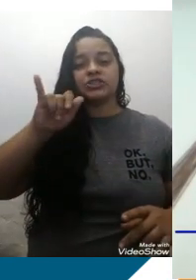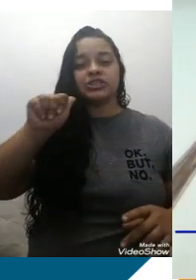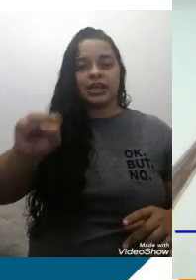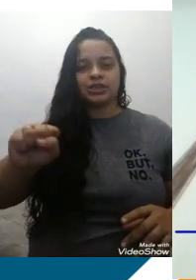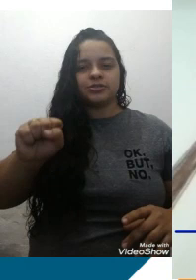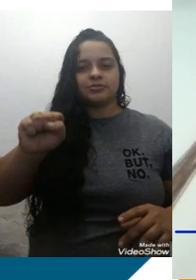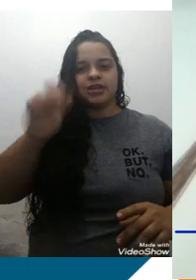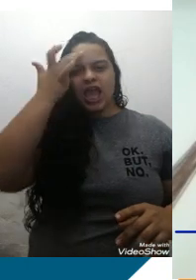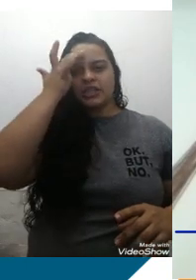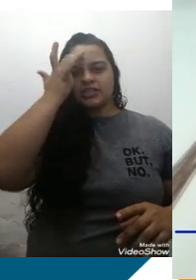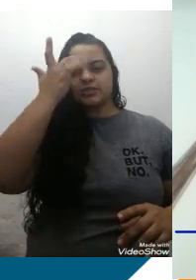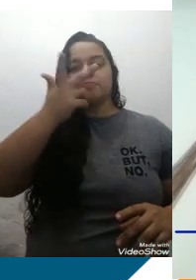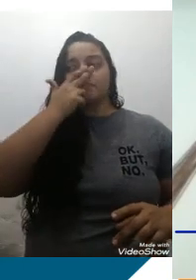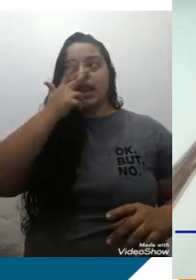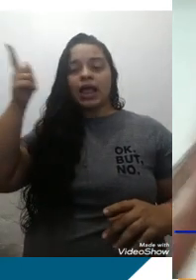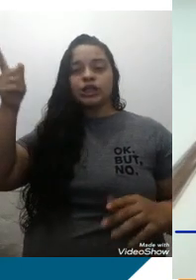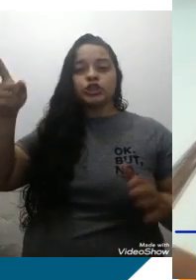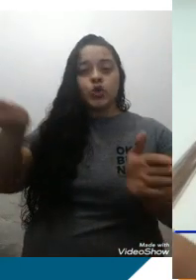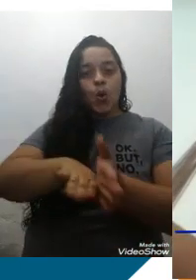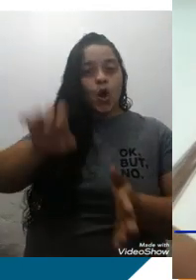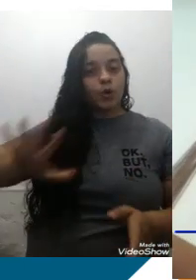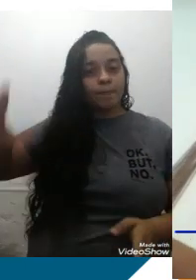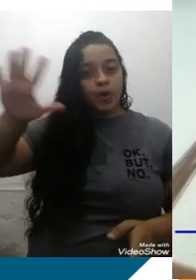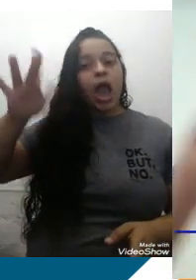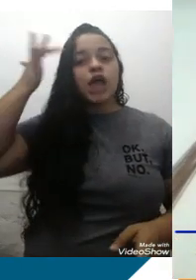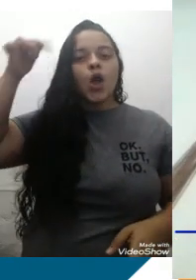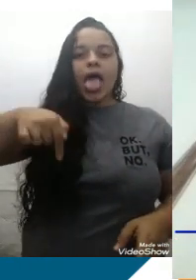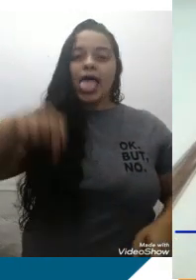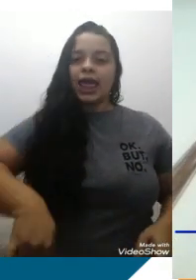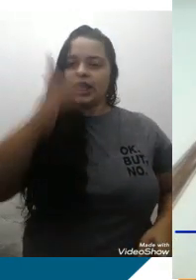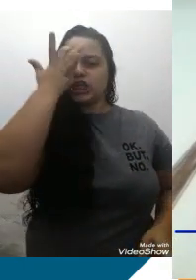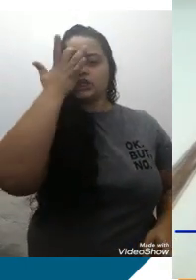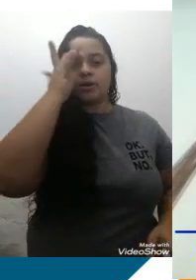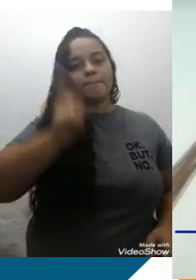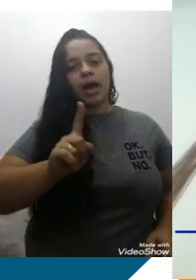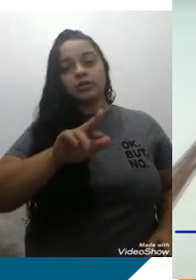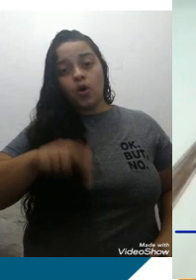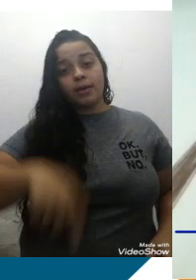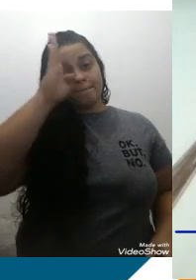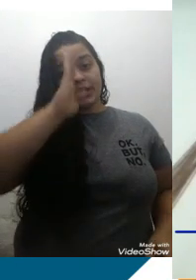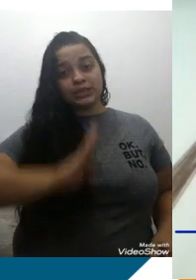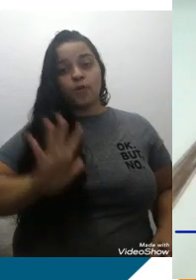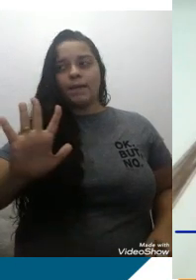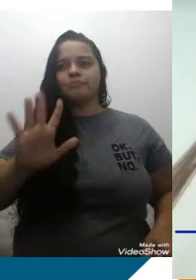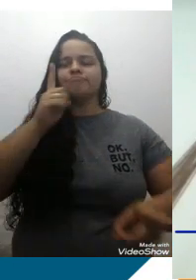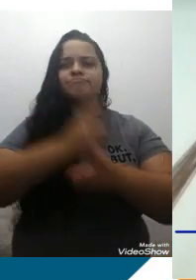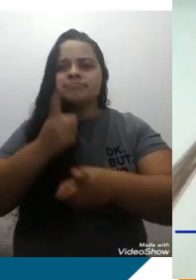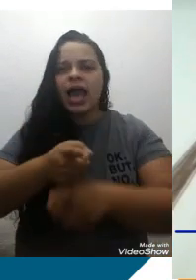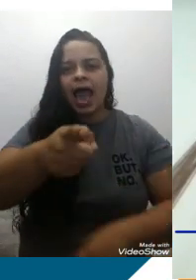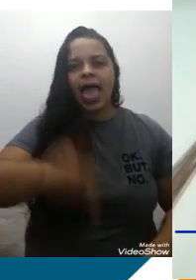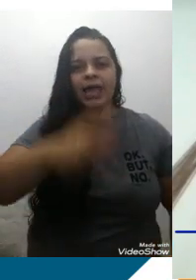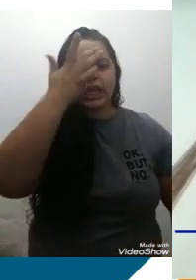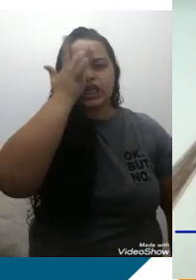os europeus, quando chegaram aqui, acreditavam que estavam chegando nas Índias, lá no Oriente, na Ásia, e descobriram mais tarde que se tratava de